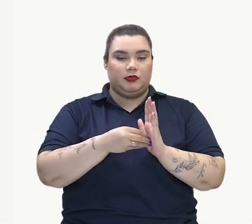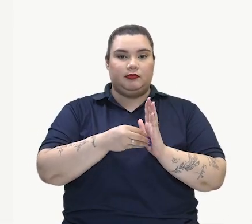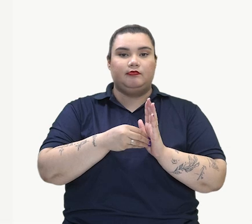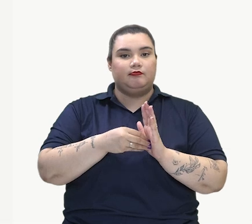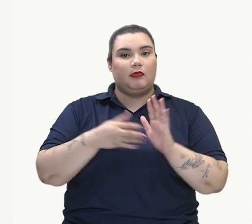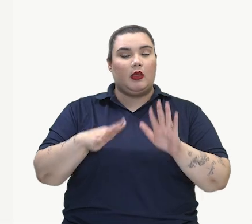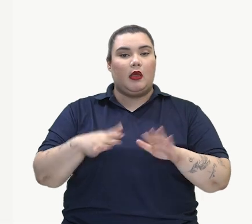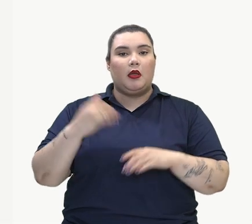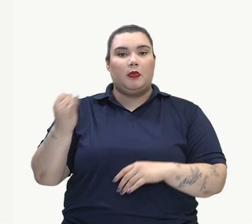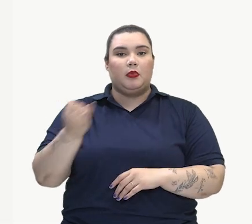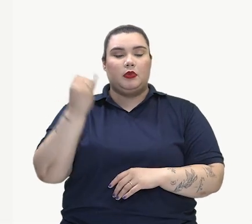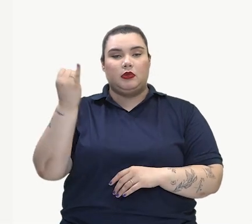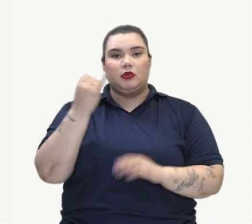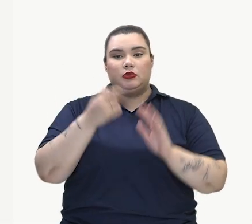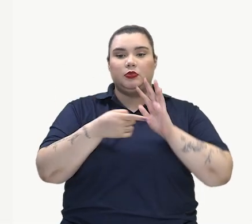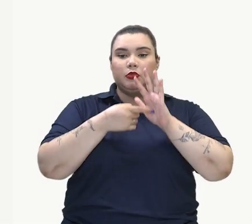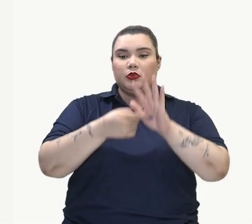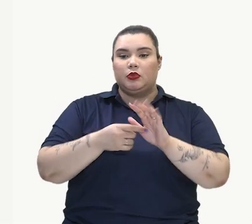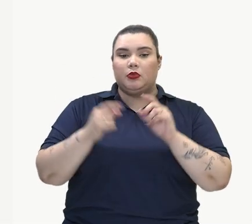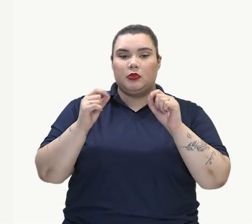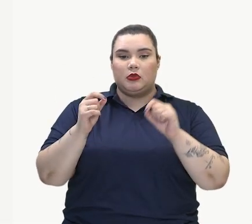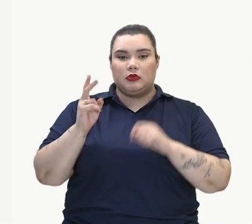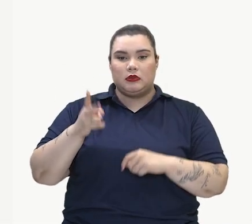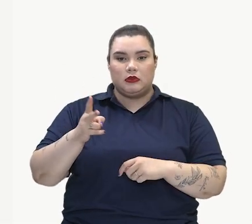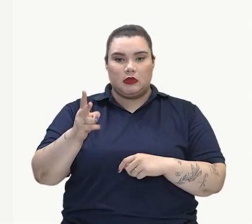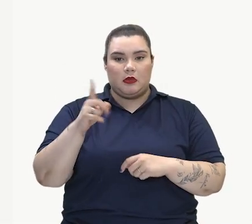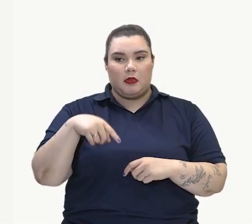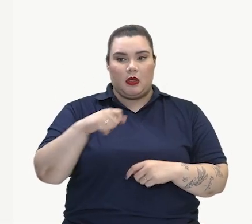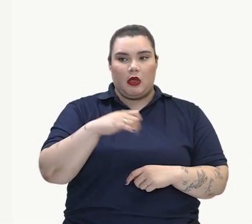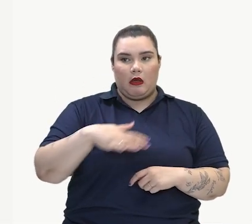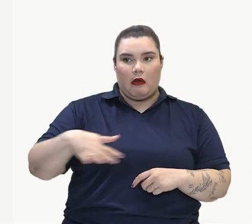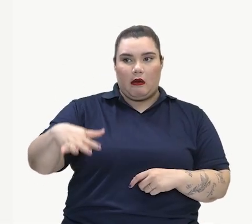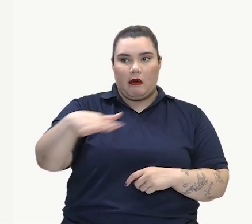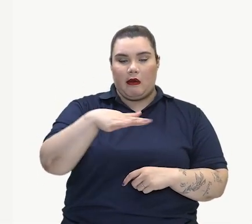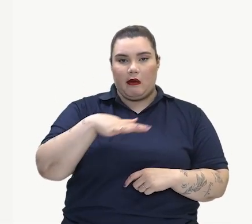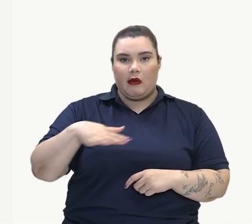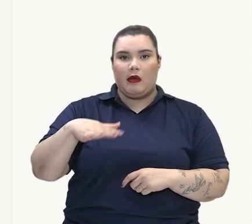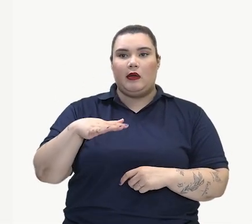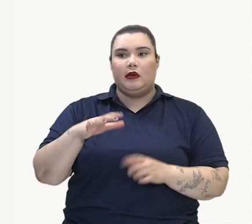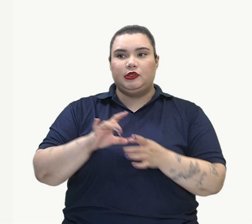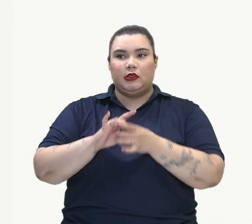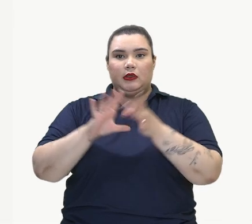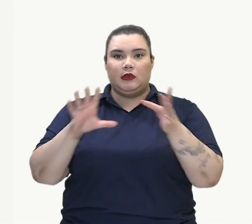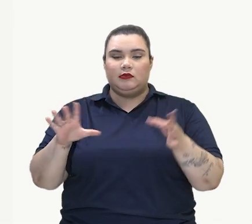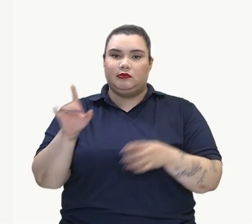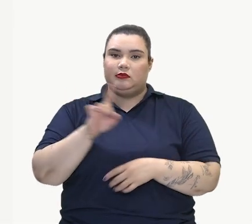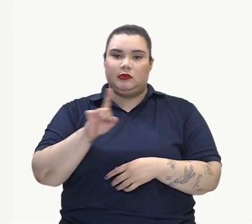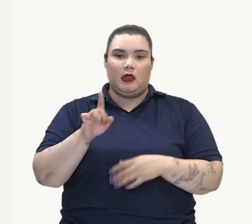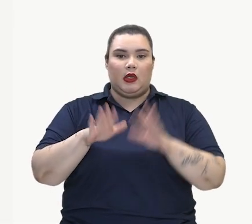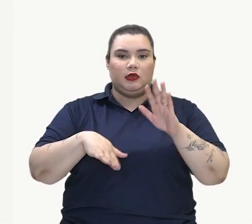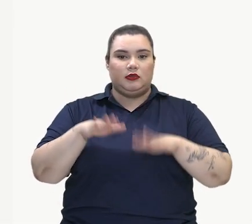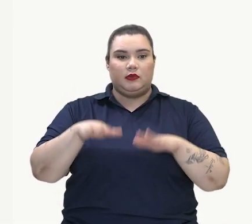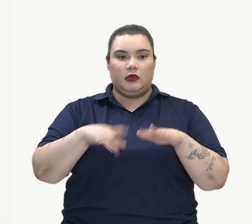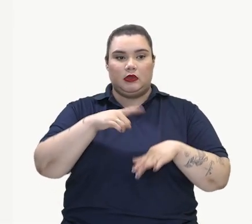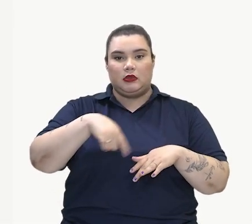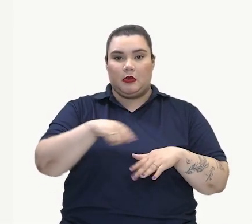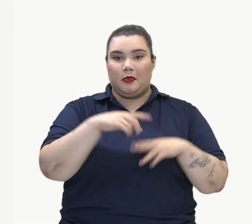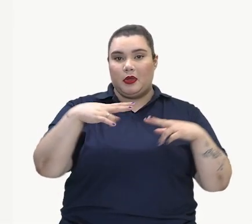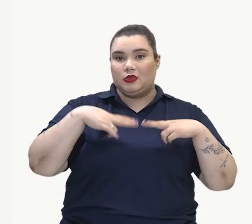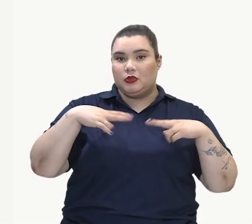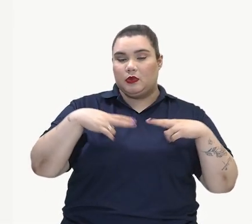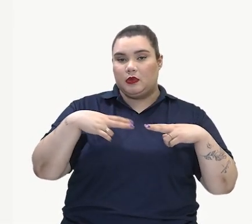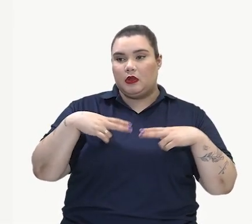sempre são áreas legais. Às vezes, esses grandes proprietários acabam invadindo áreas preservadas e também